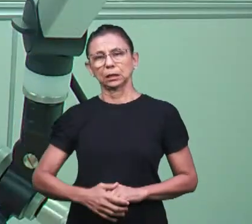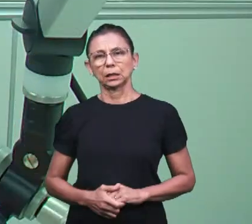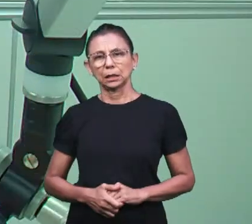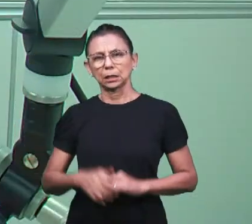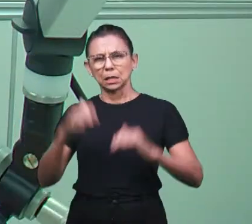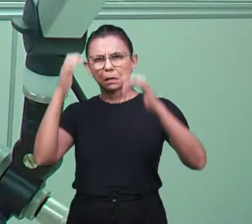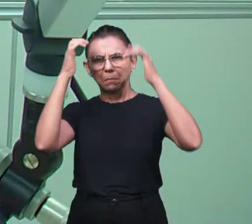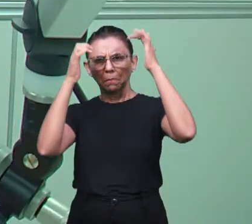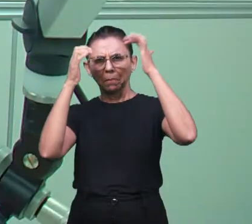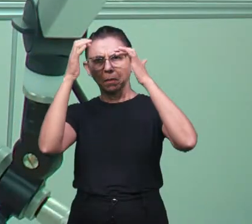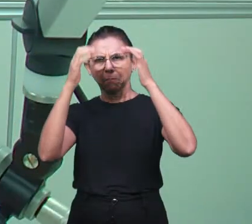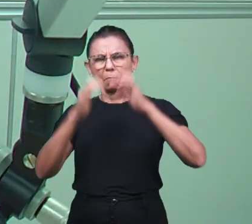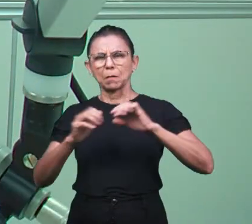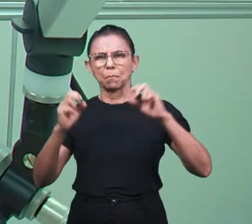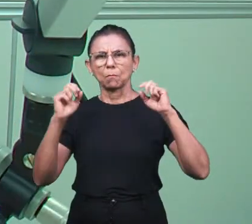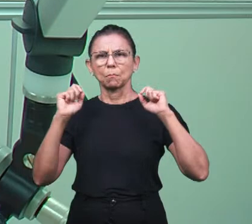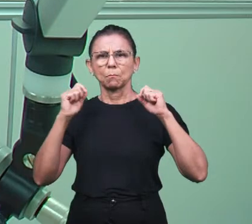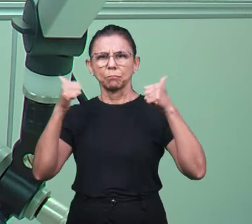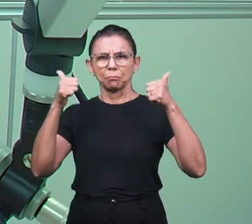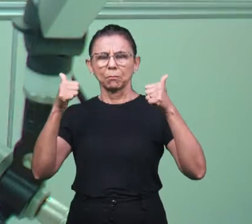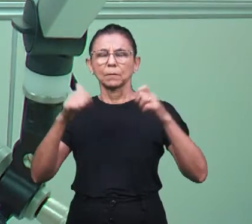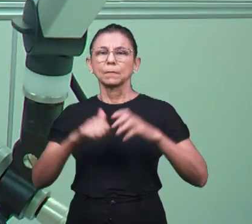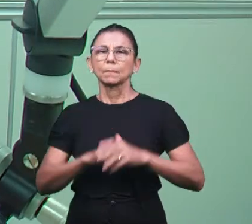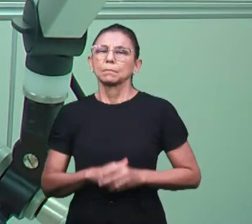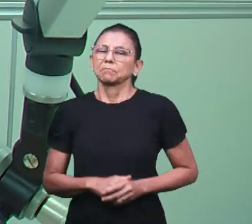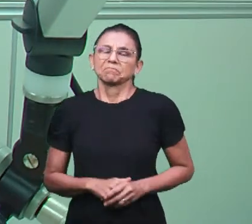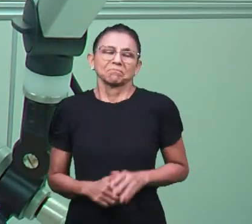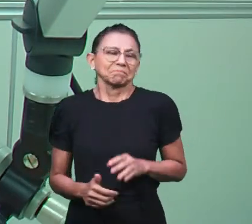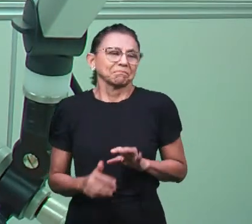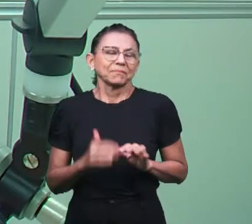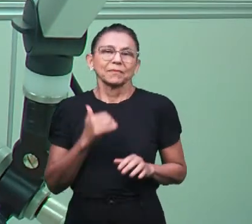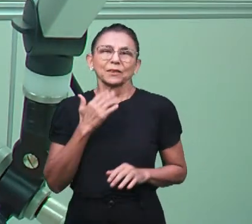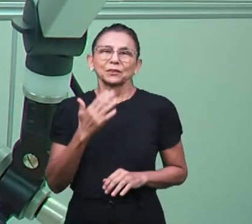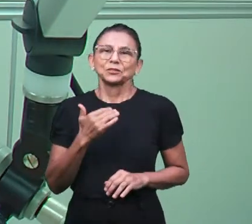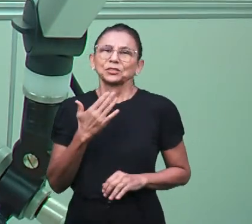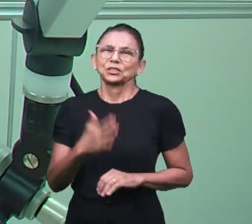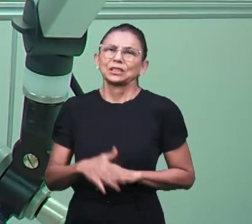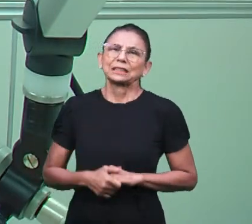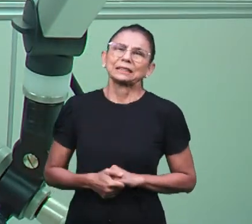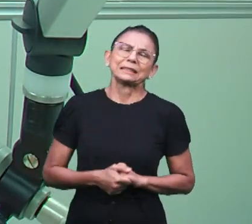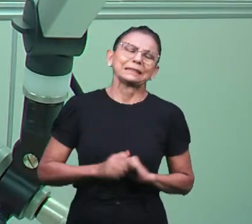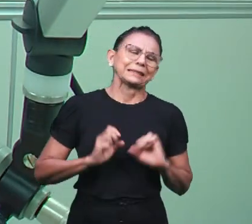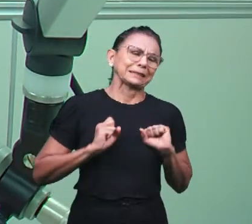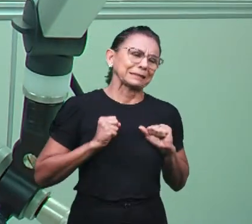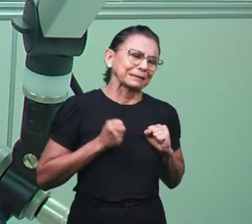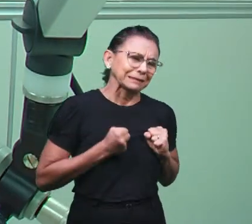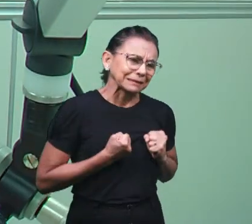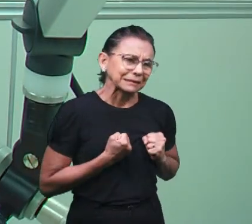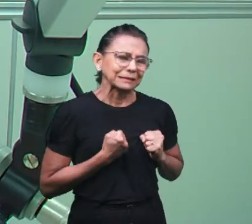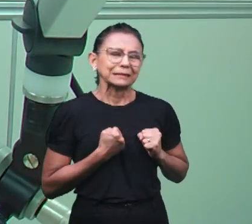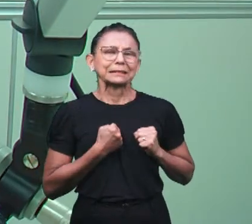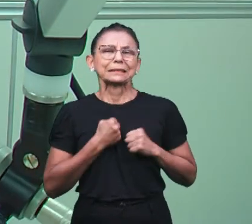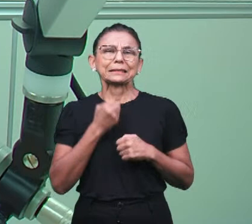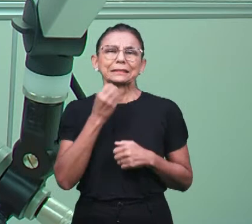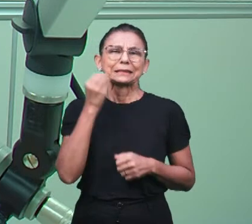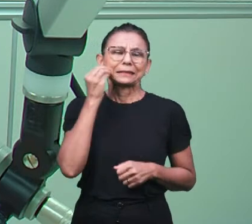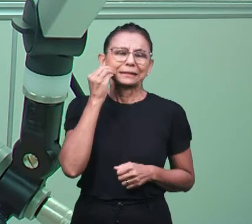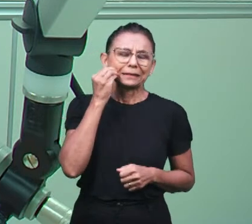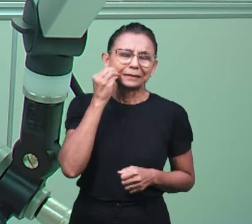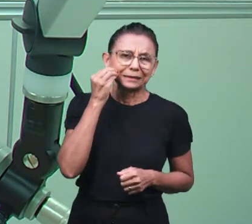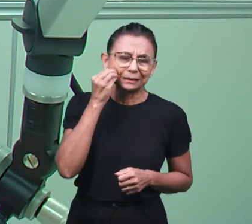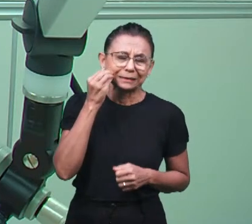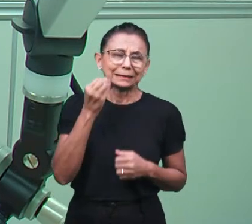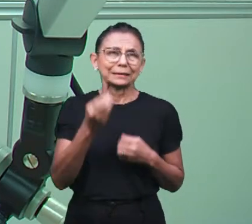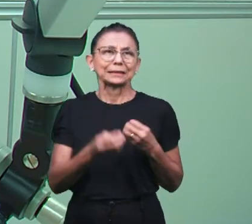Não adianta. O homem pode ir para um lado, para o outro, tentar fazer, tentar